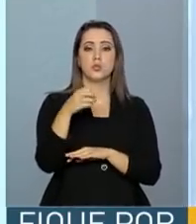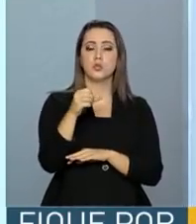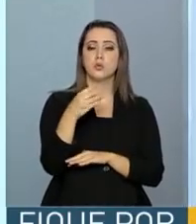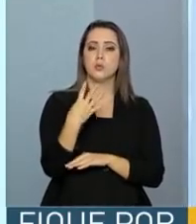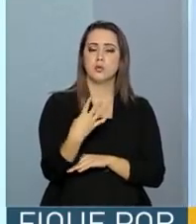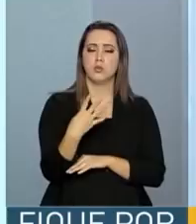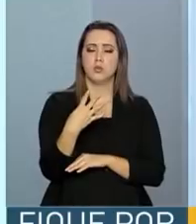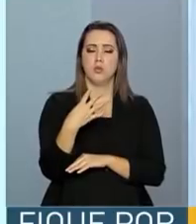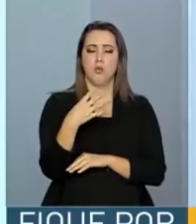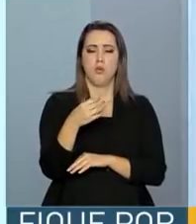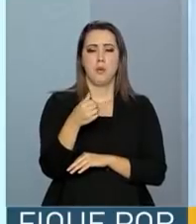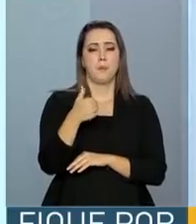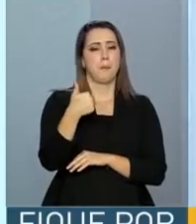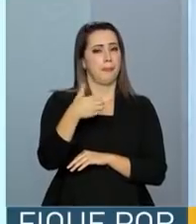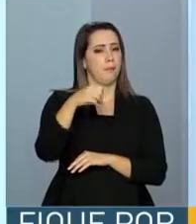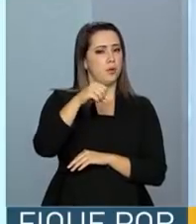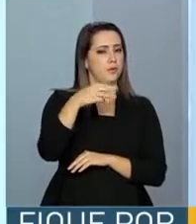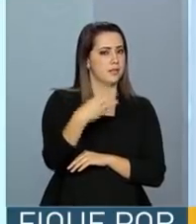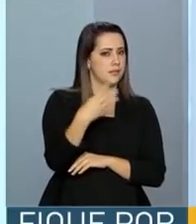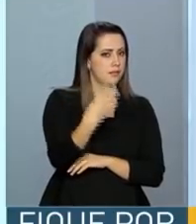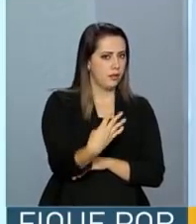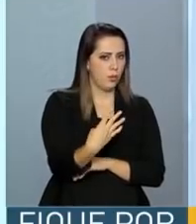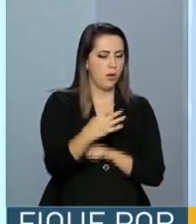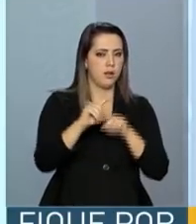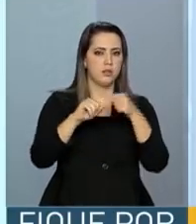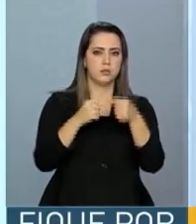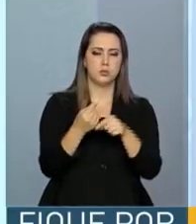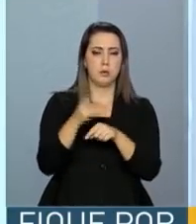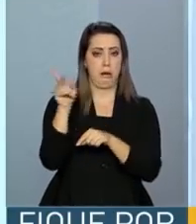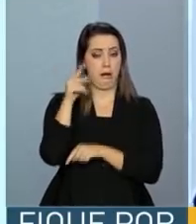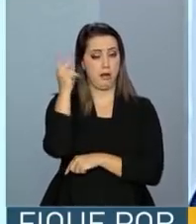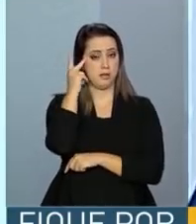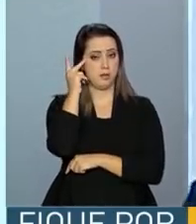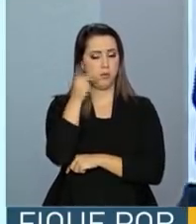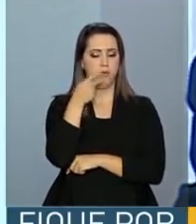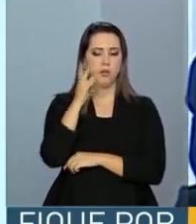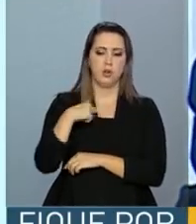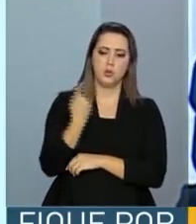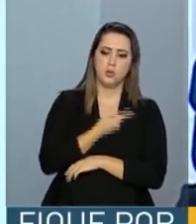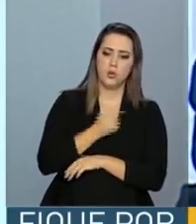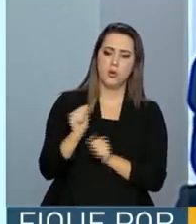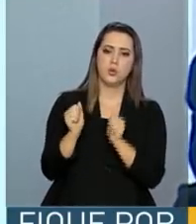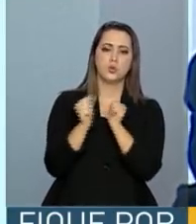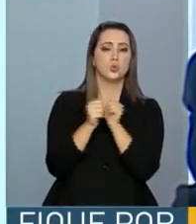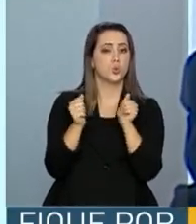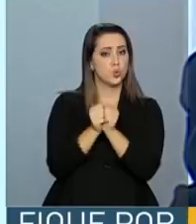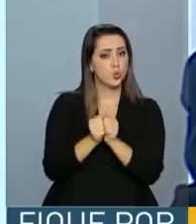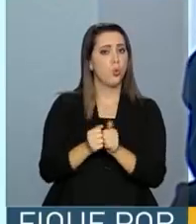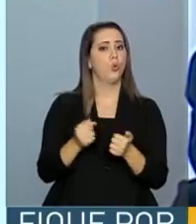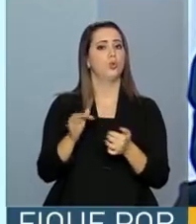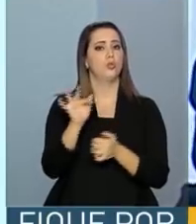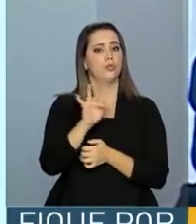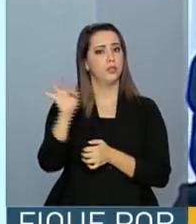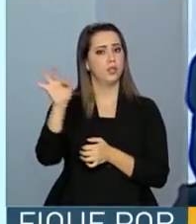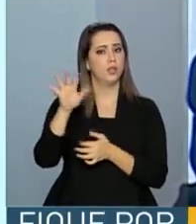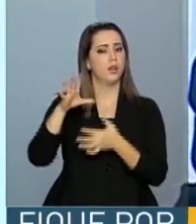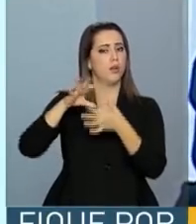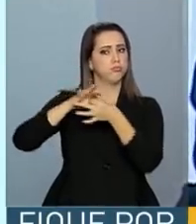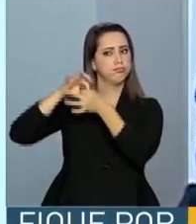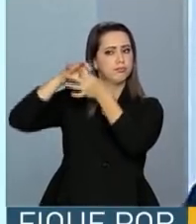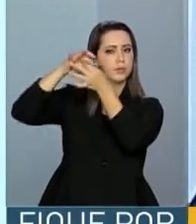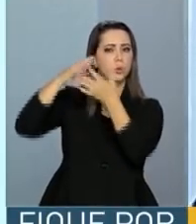continua lista é de são paulo foi mais ou menos uma tentativa jorge nós temos um estado federado nós temos direitos tais e quais